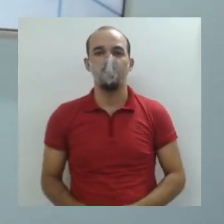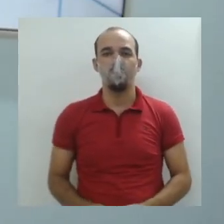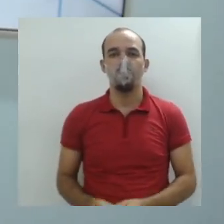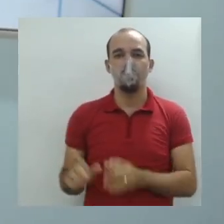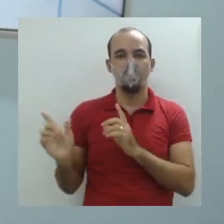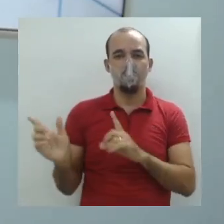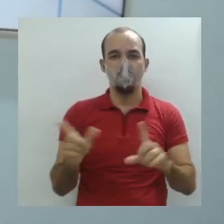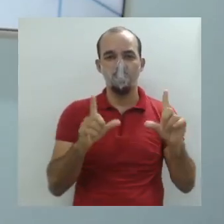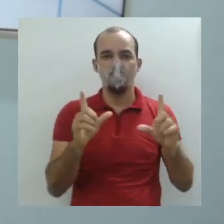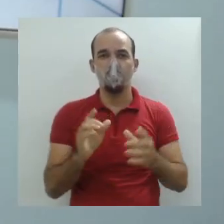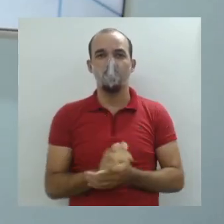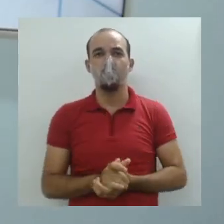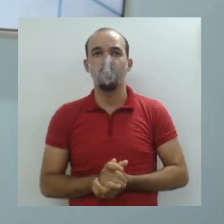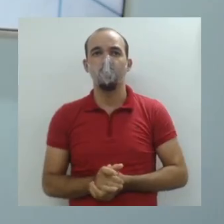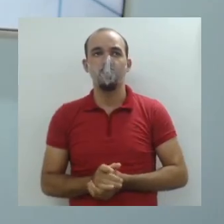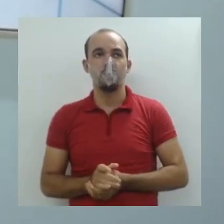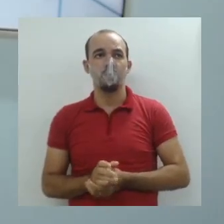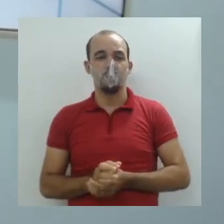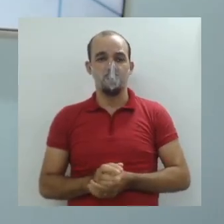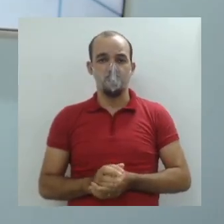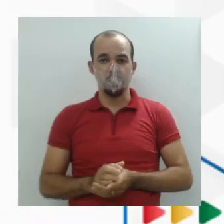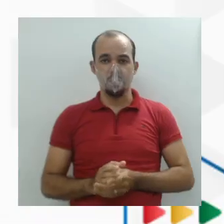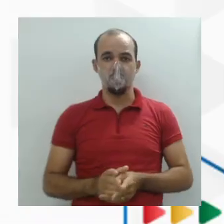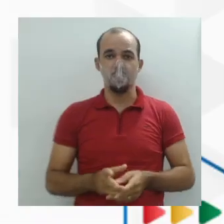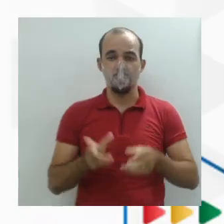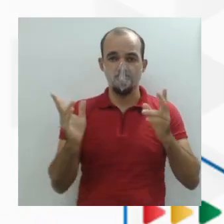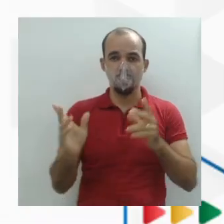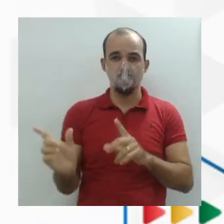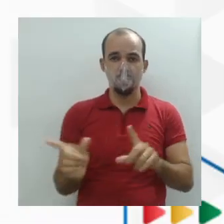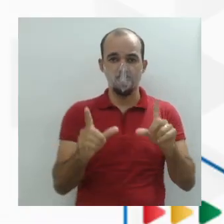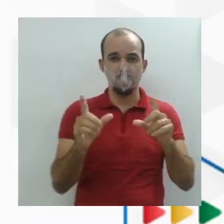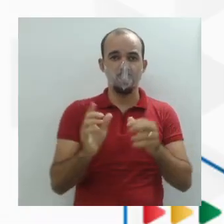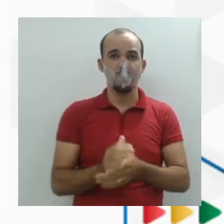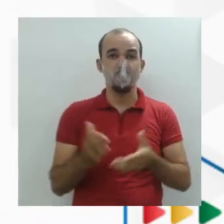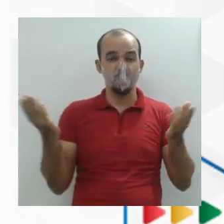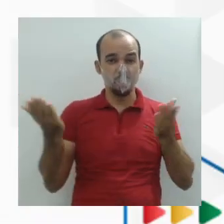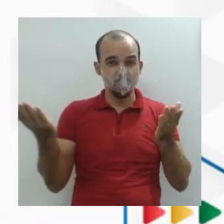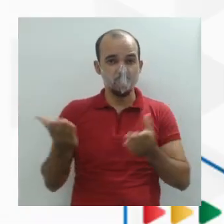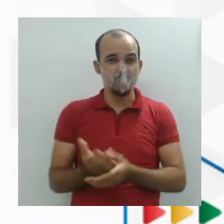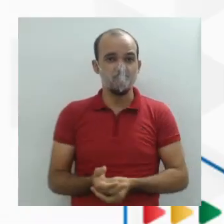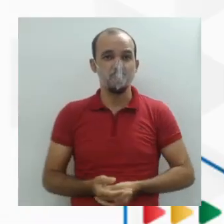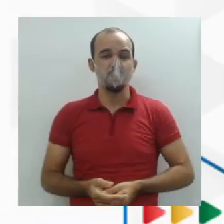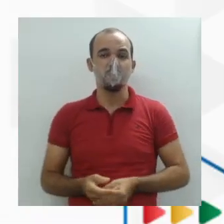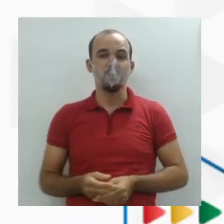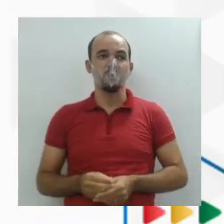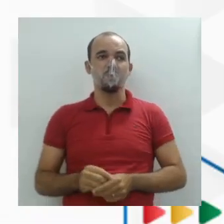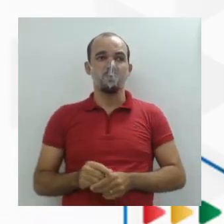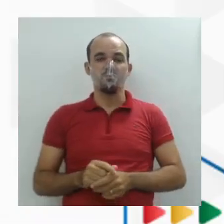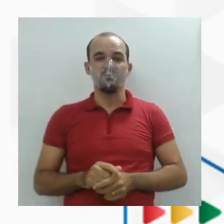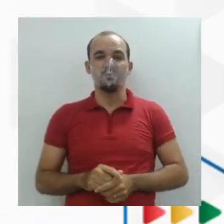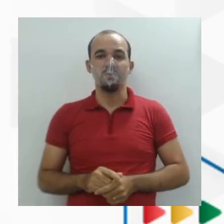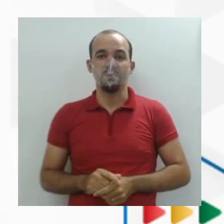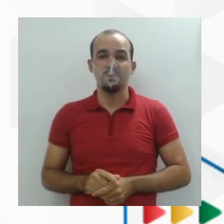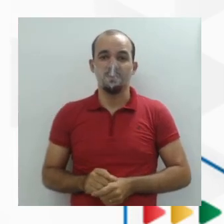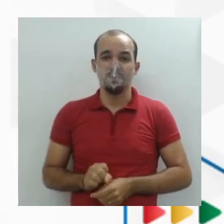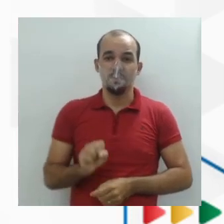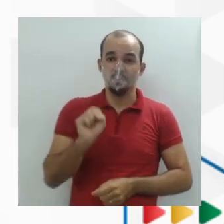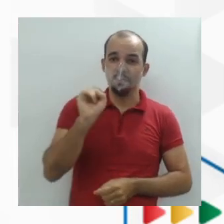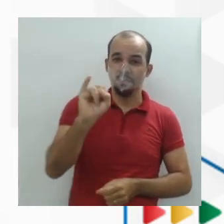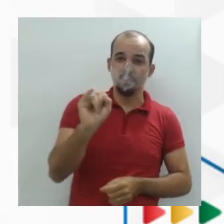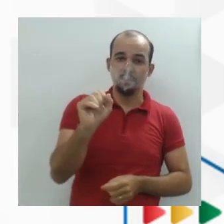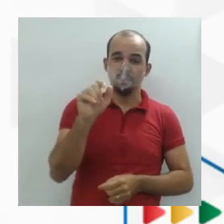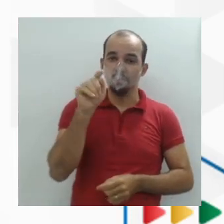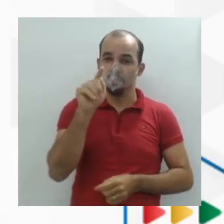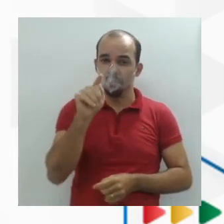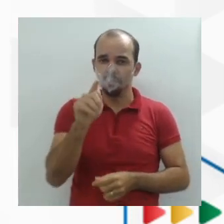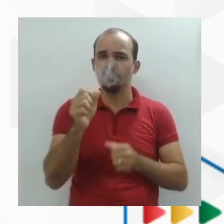Tio Valtinho. Isso. Põe na tela, Aninha, o slide. E aí eu tenho o seguinte, galera. Se você quer acompanhar Tio